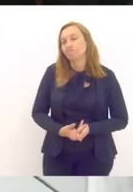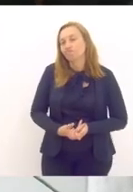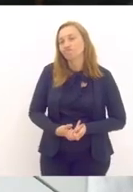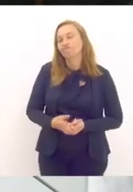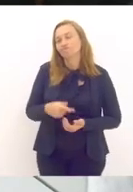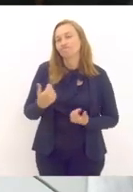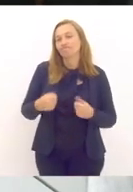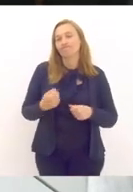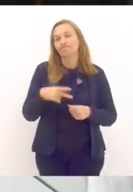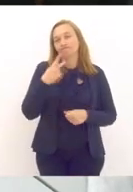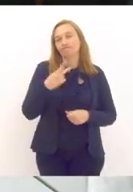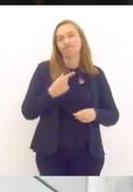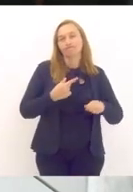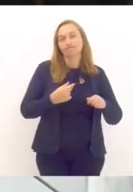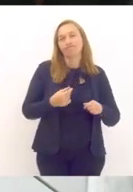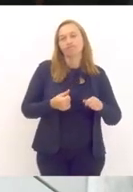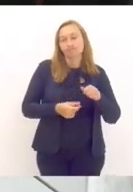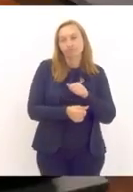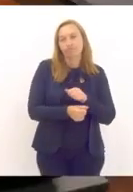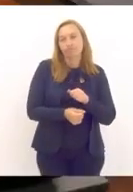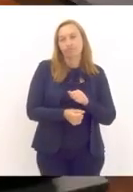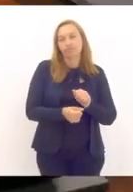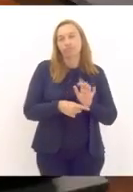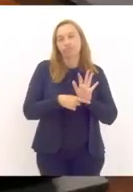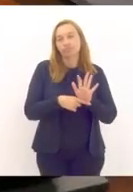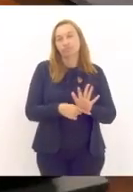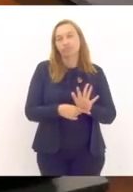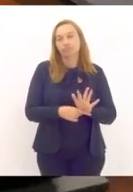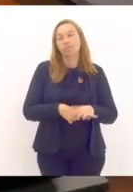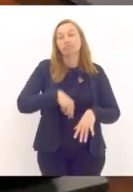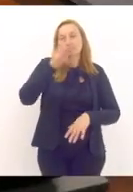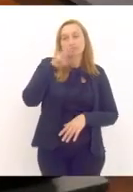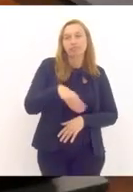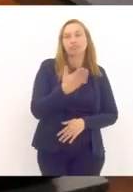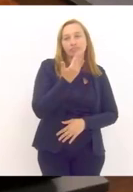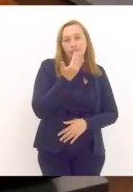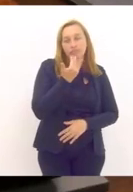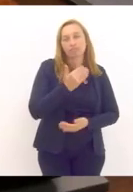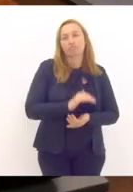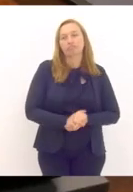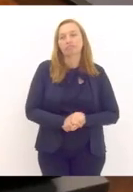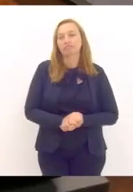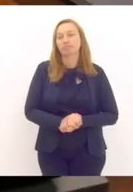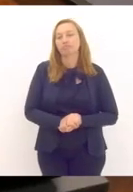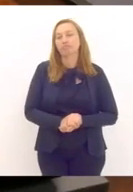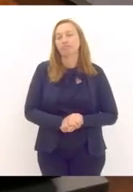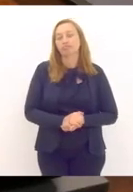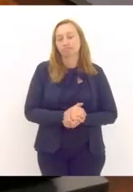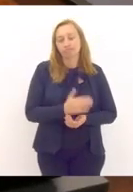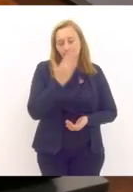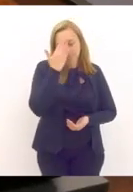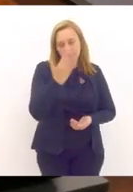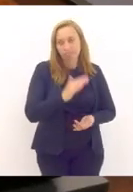dizer que o orçamento define, uhum, né, quem vai ter comida para comer. Muito obrigada.